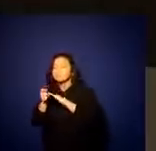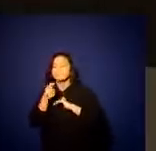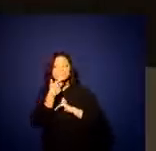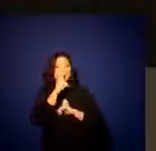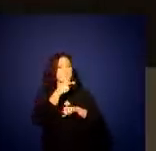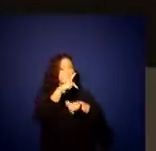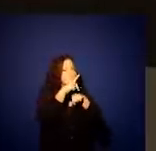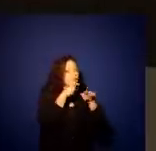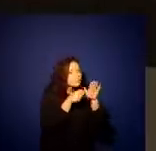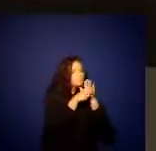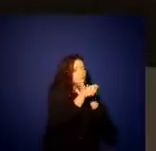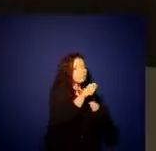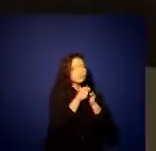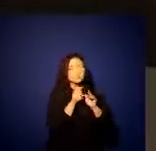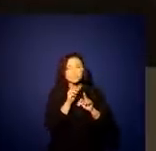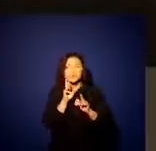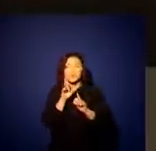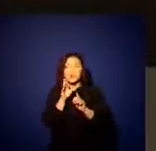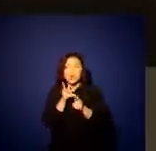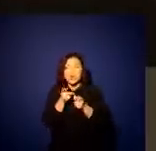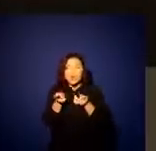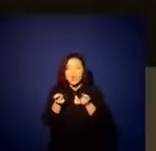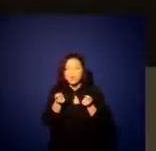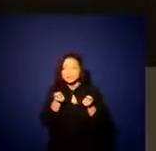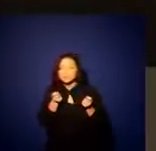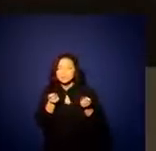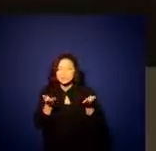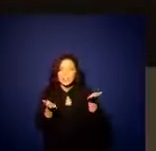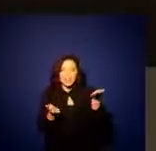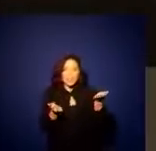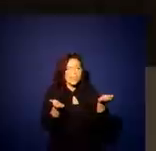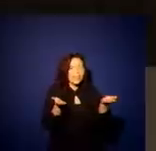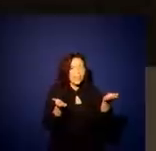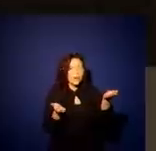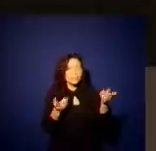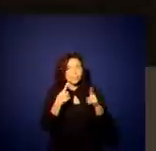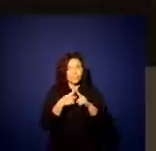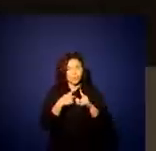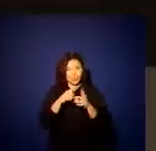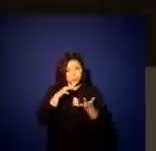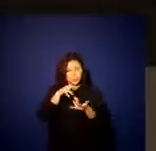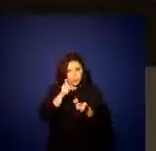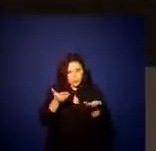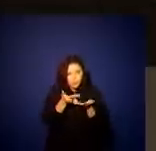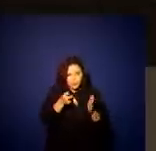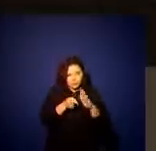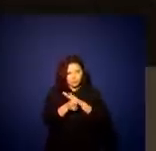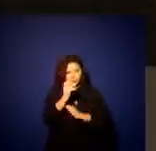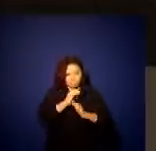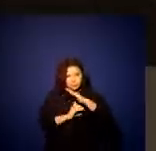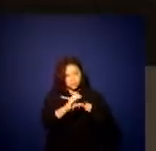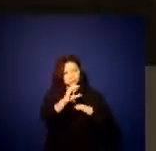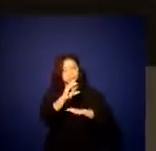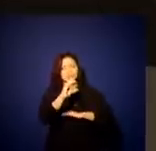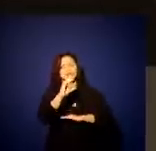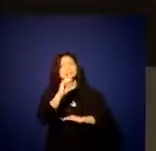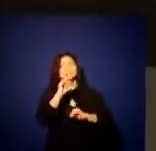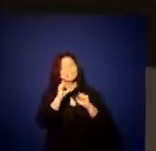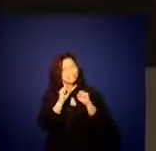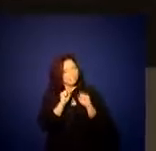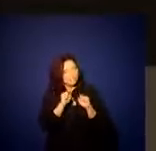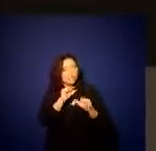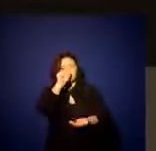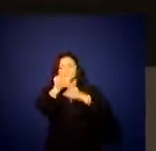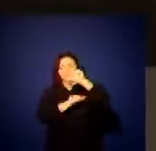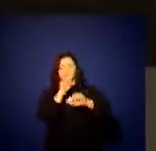Absolut a gente concorda bastante com a visão do Laércio é cenário ele pode mudar rapidamente e da mesma forma que ele entrou com o dinheiro ele sai com